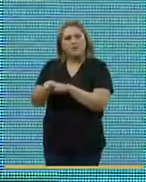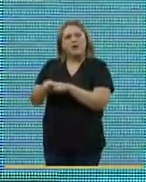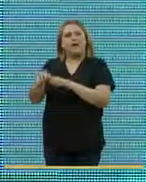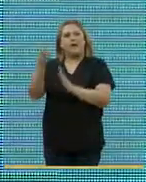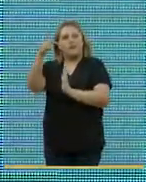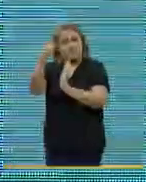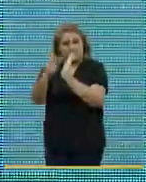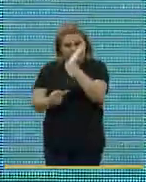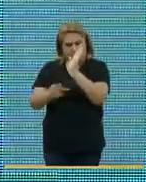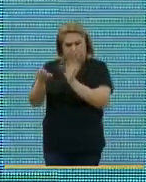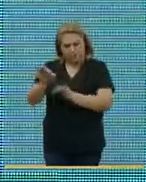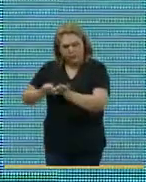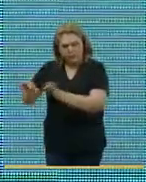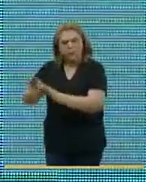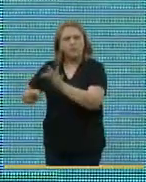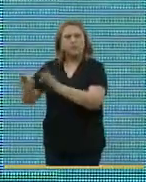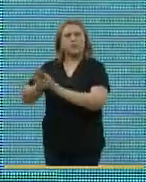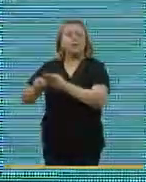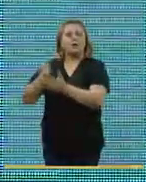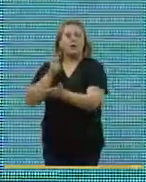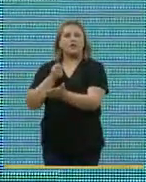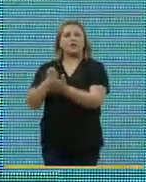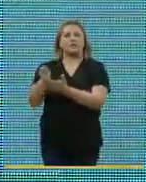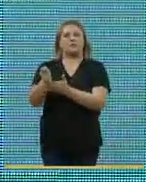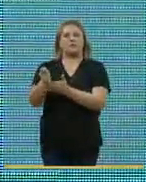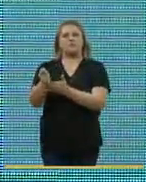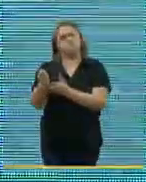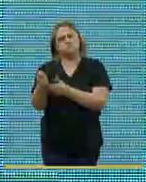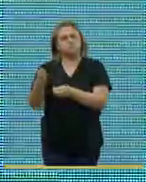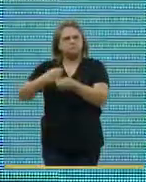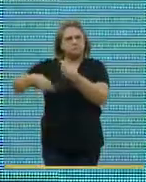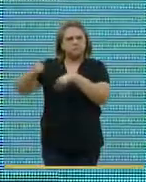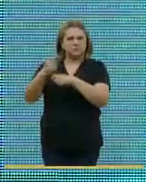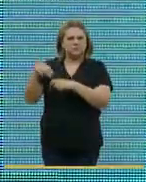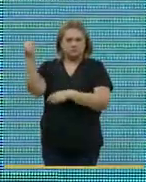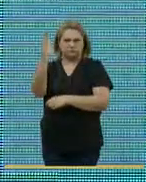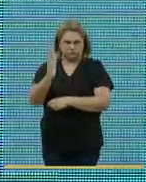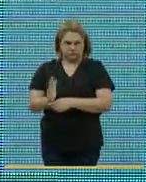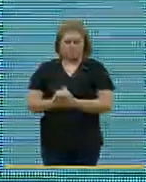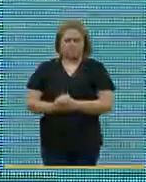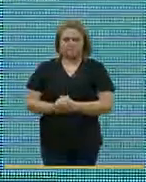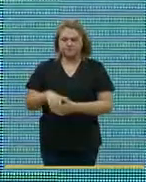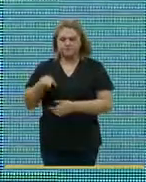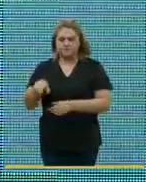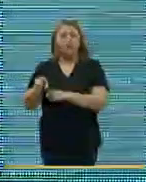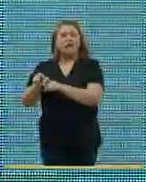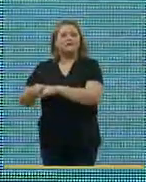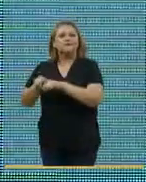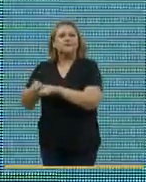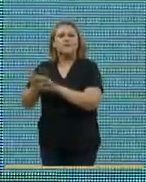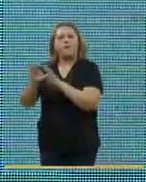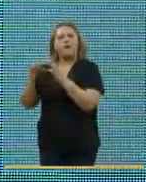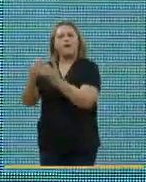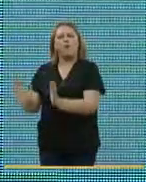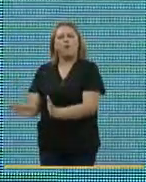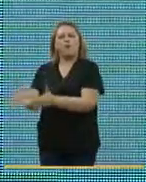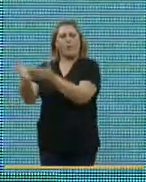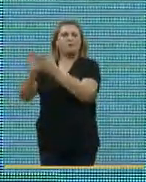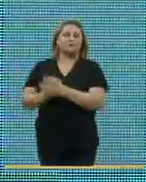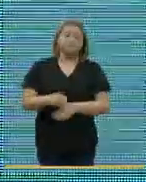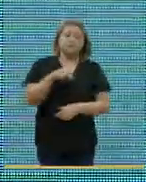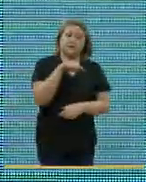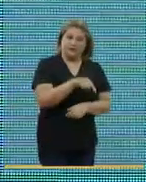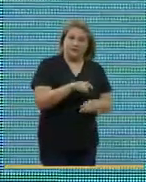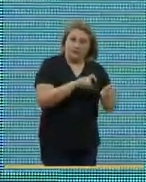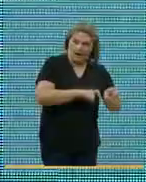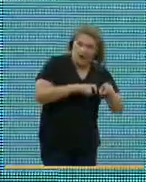mercado inovando institucionalmente formas de cooperação conjunta da agricultura familiar o agronegócio ele não